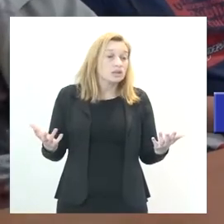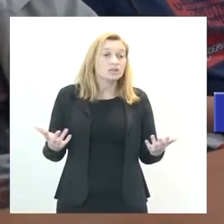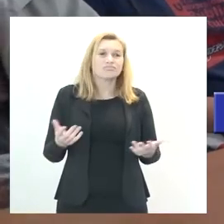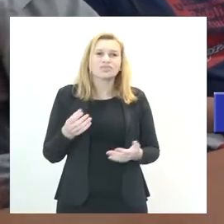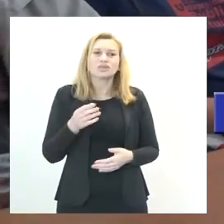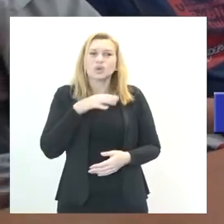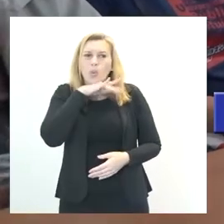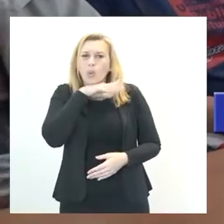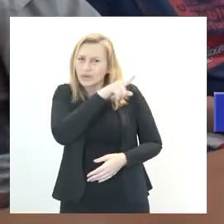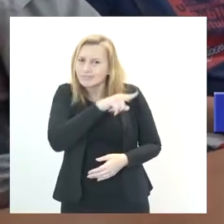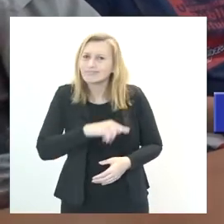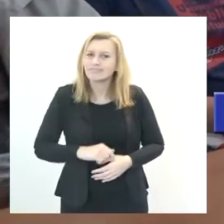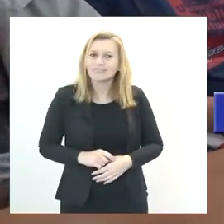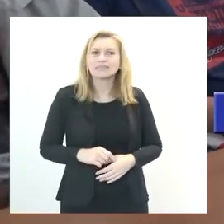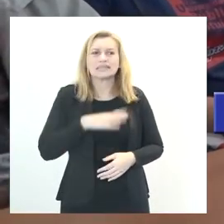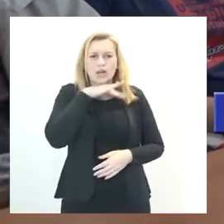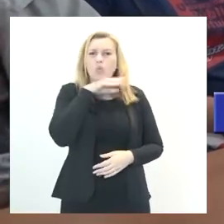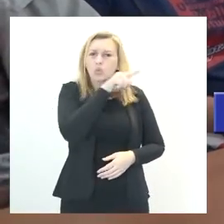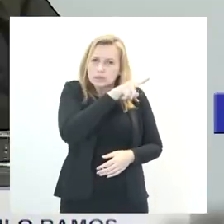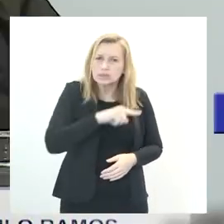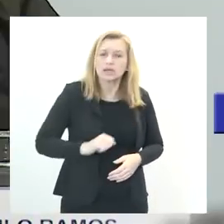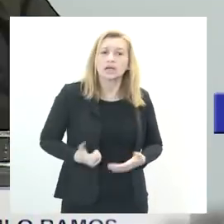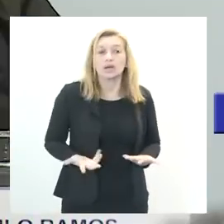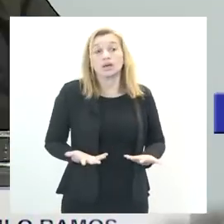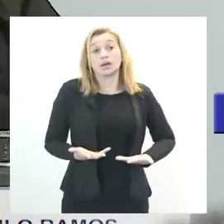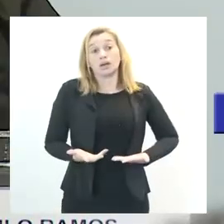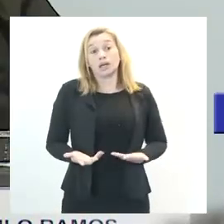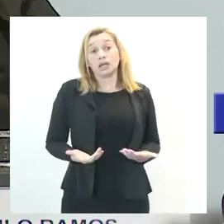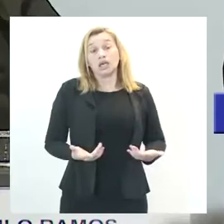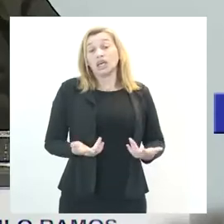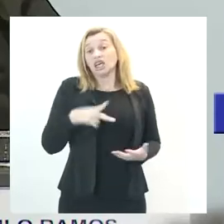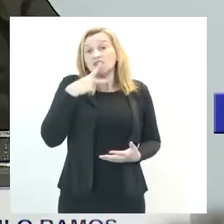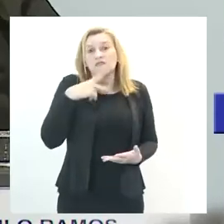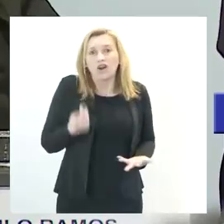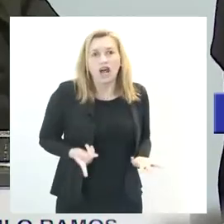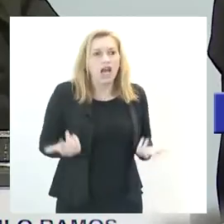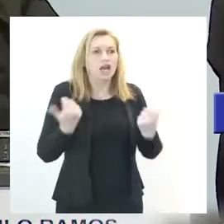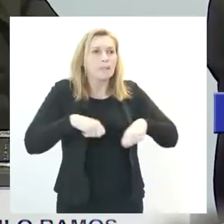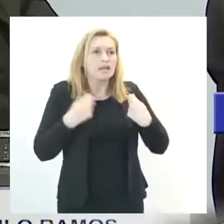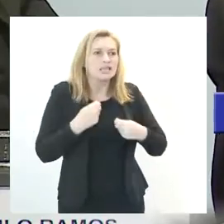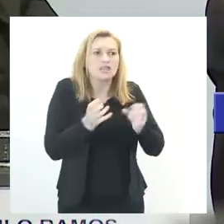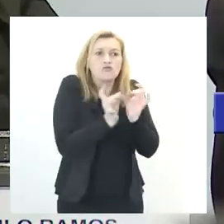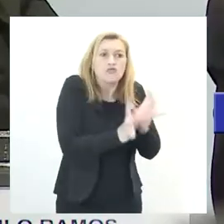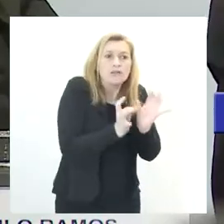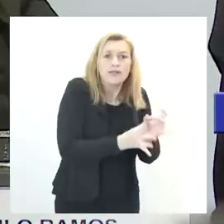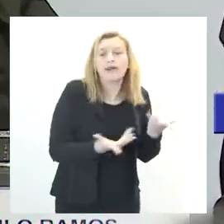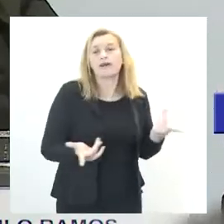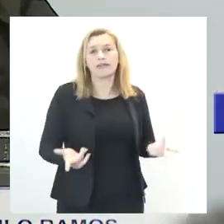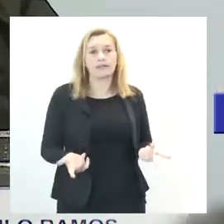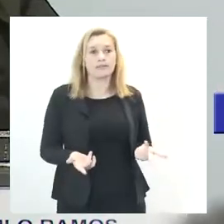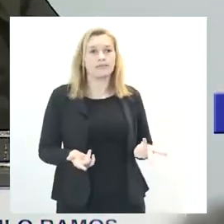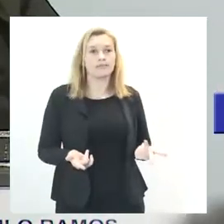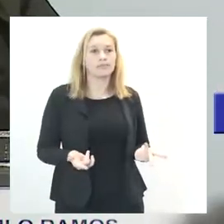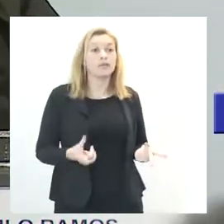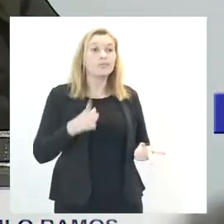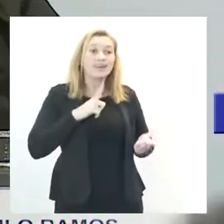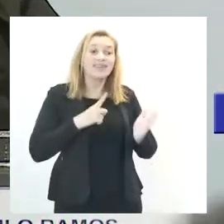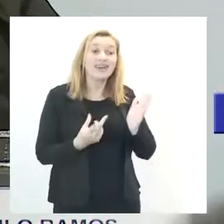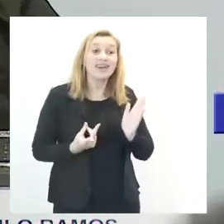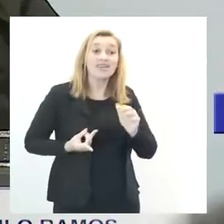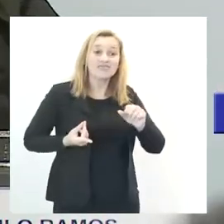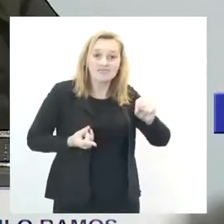tão Malditos é tão Malditos que eles dizem que a precisa privatizar para que tem